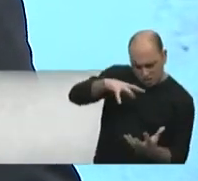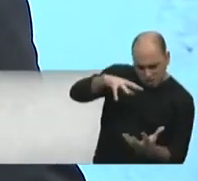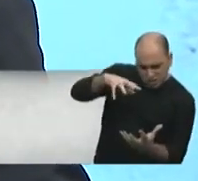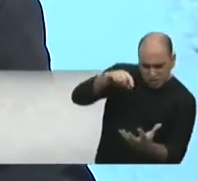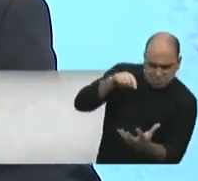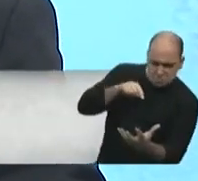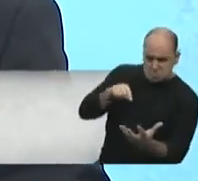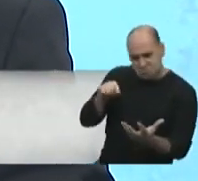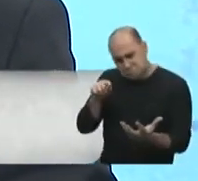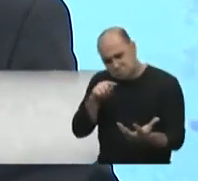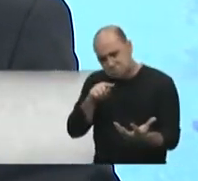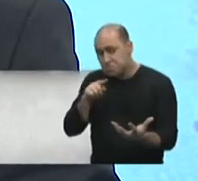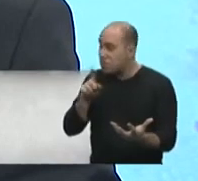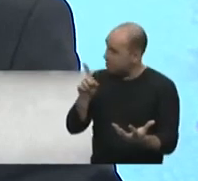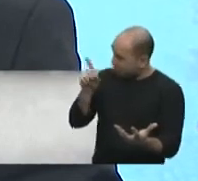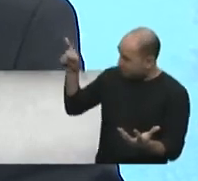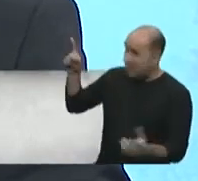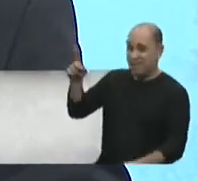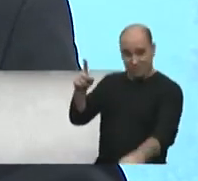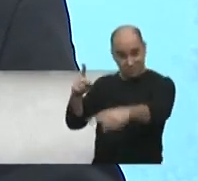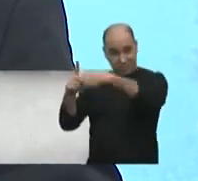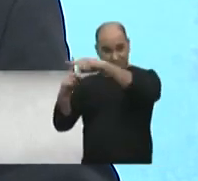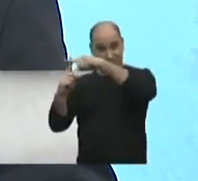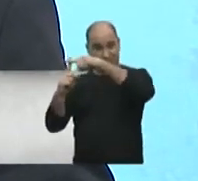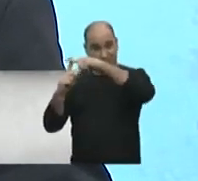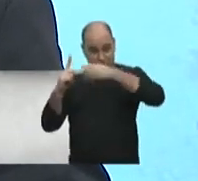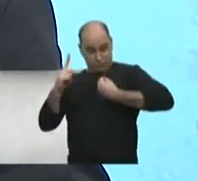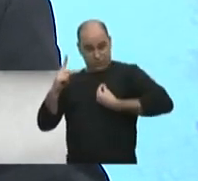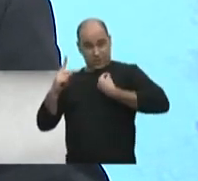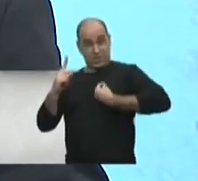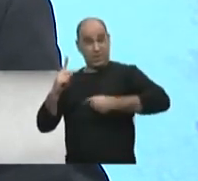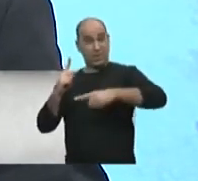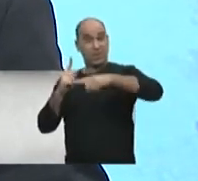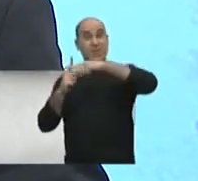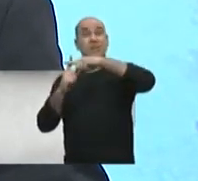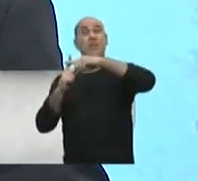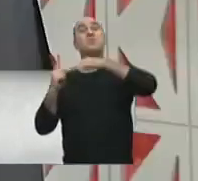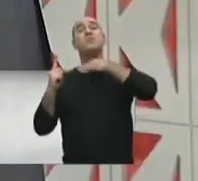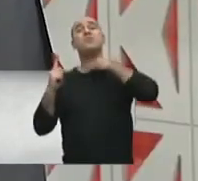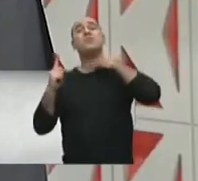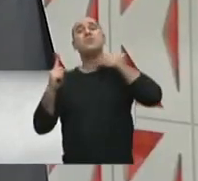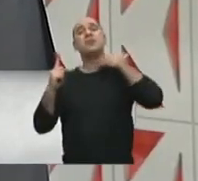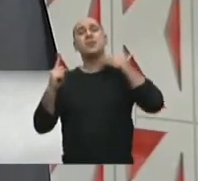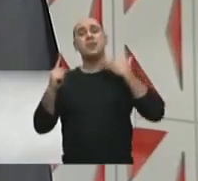própria vida por alguém. Por este amor eu